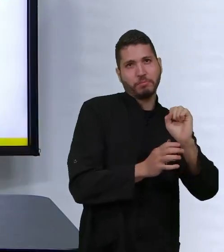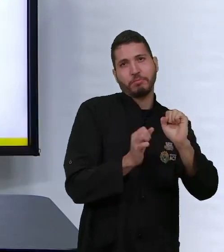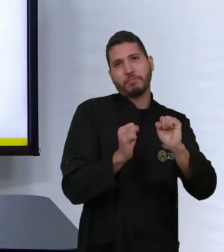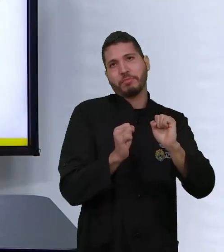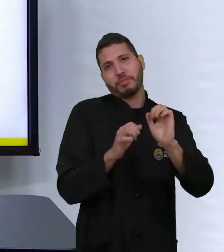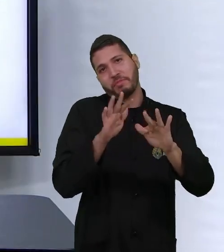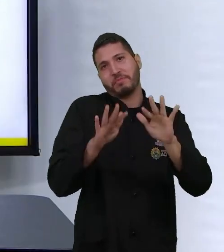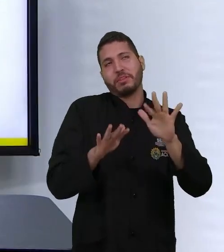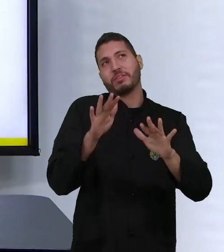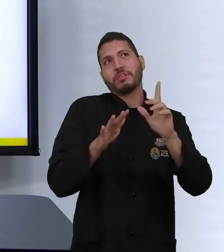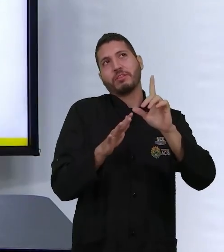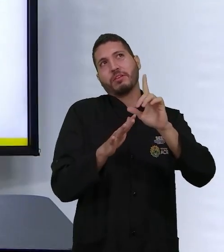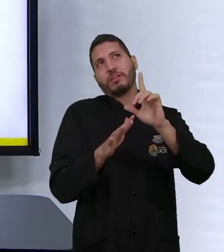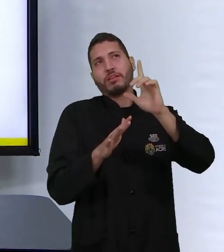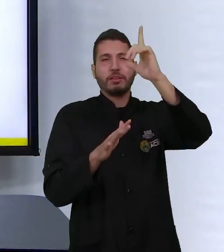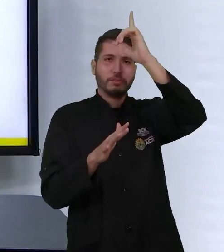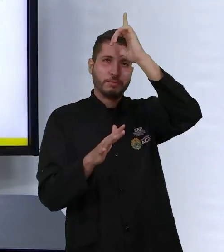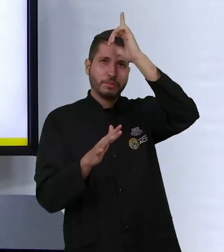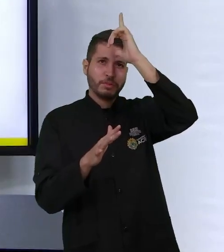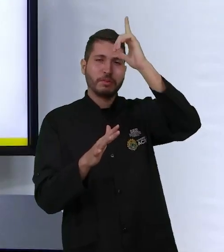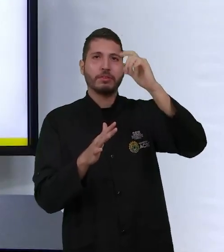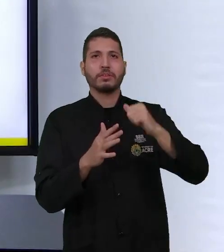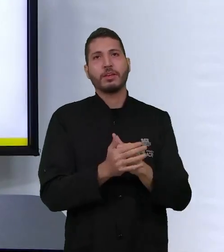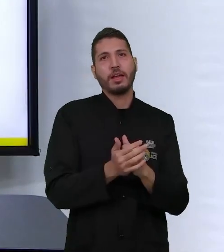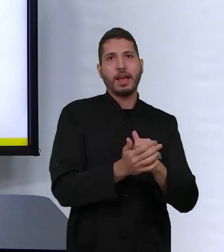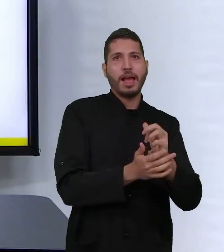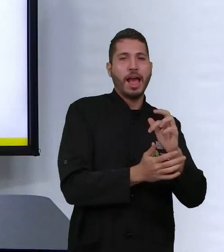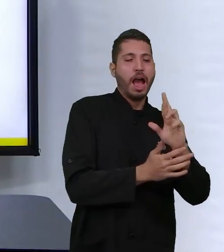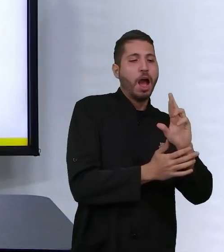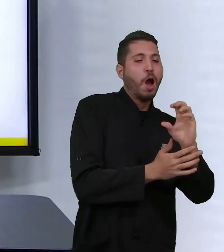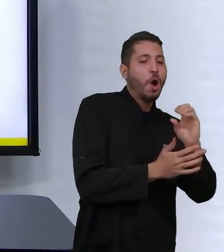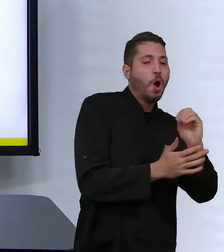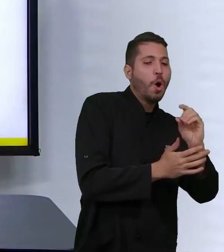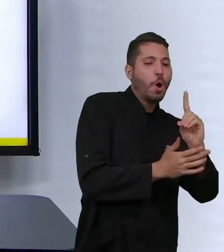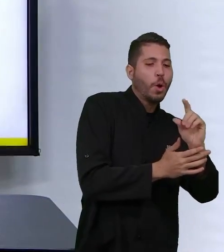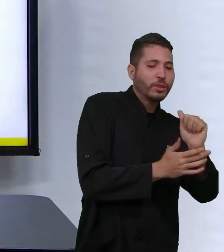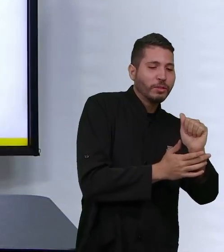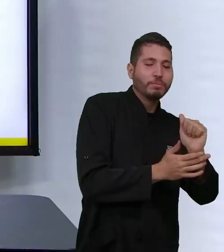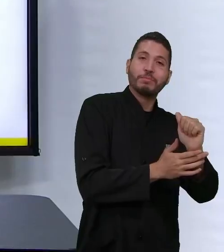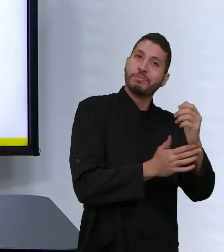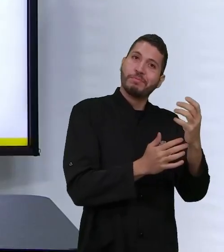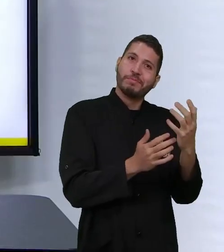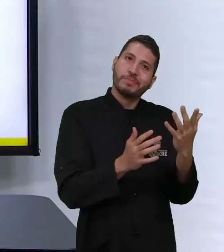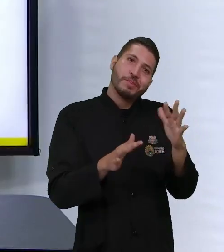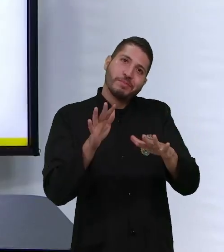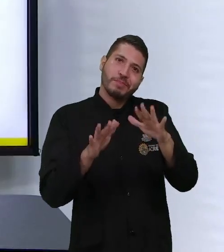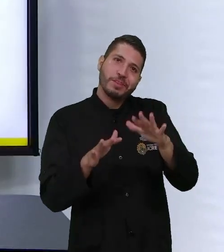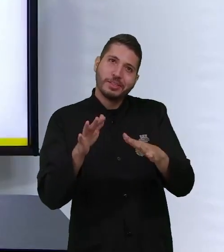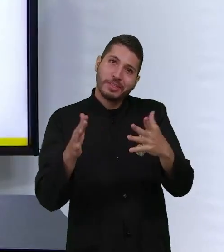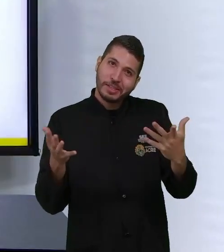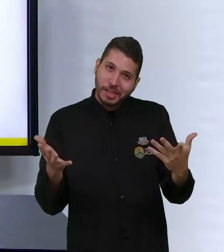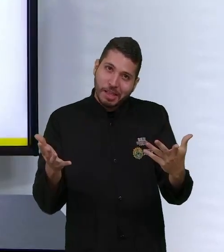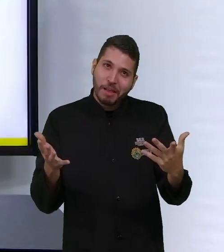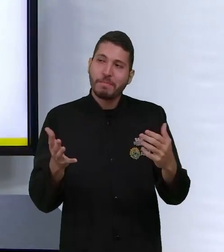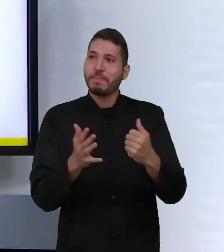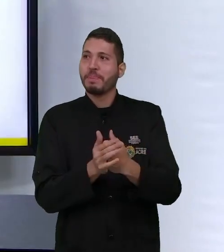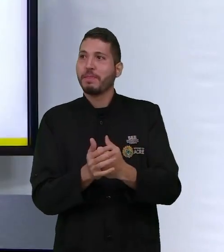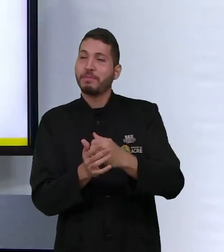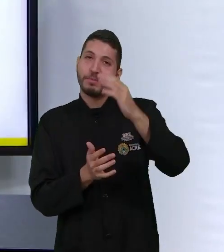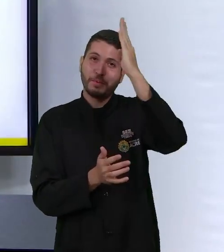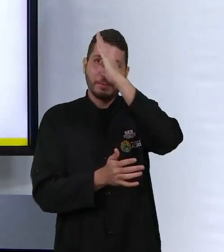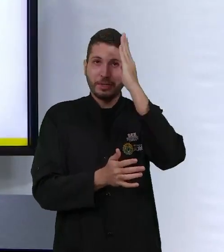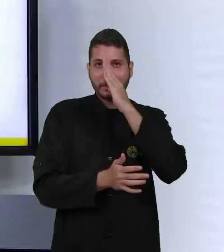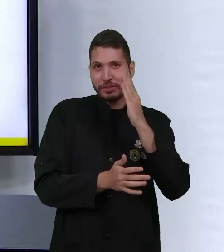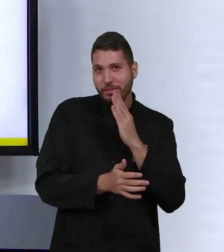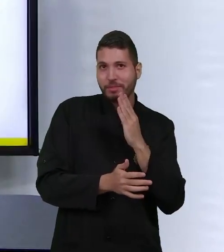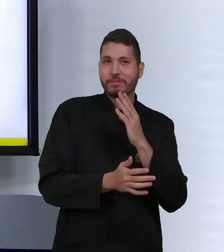ter sido feito no Japão, as rodas com a borracha pode ter vindo do Brasil, lembra do ciclo da borracha? Então, o que eu